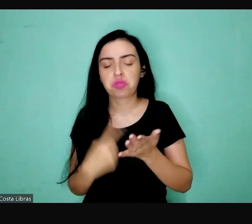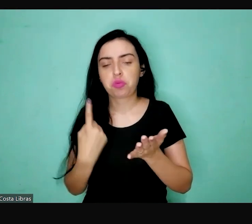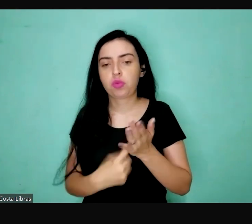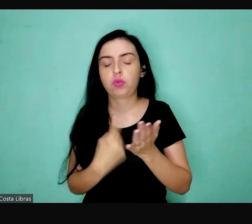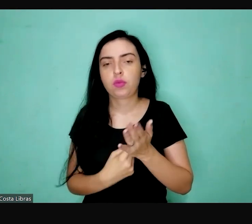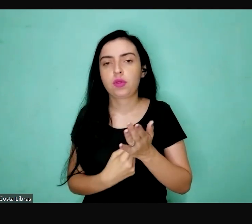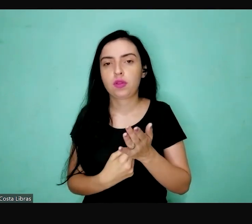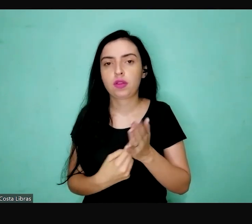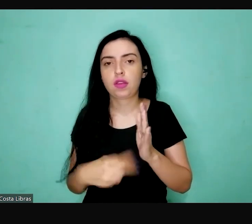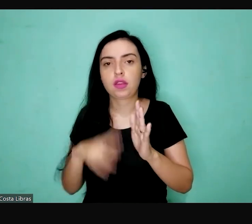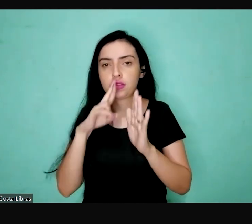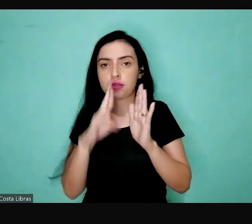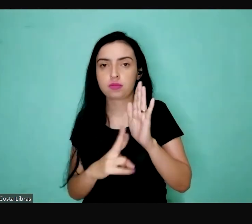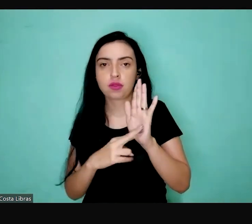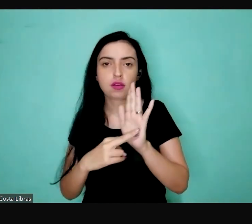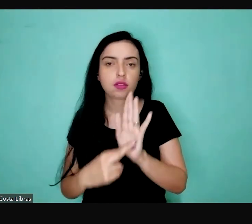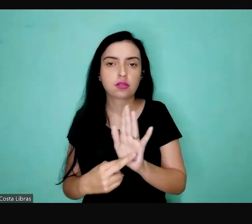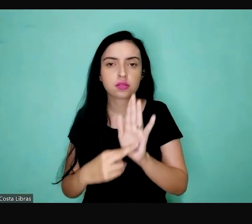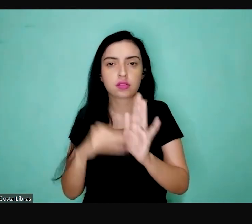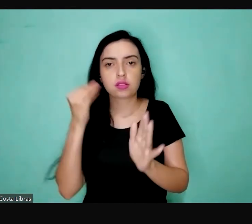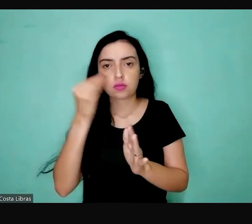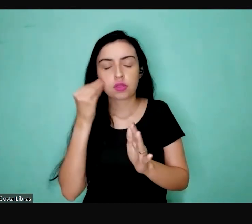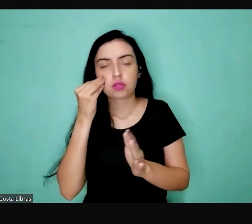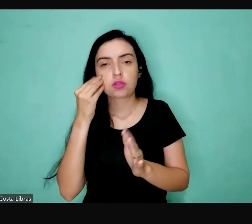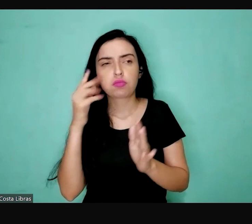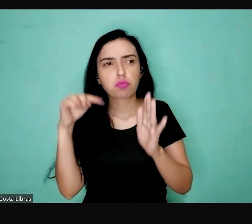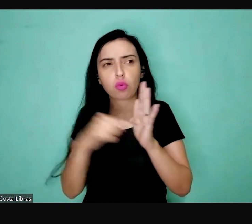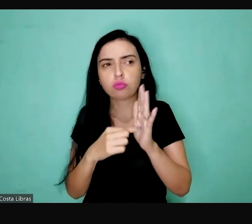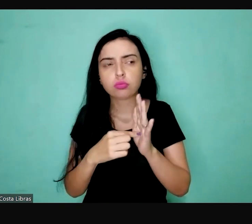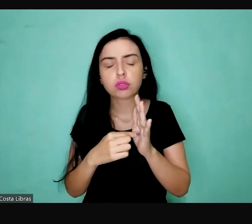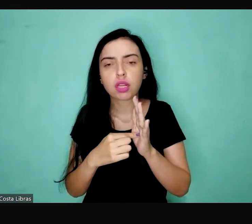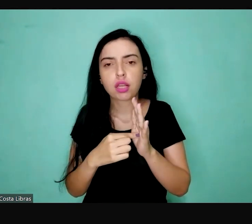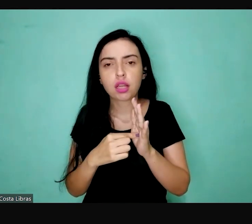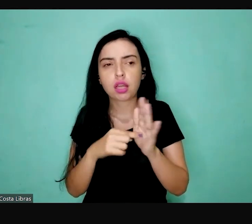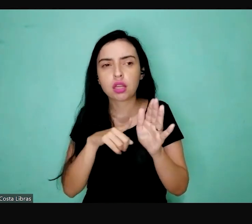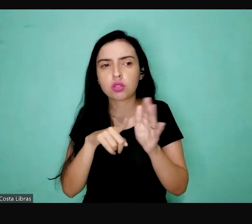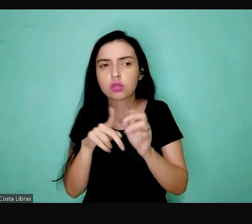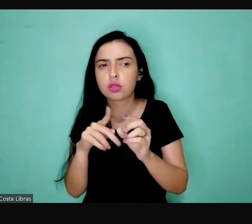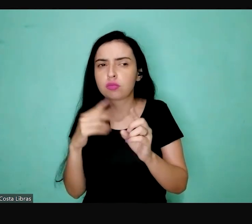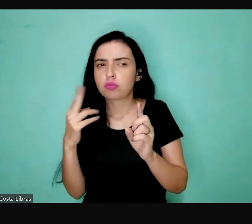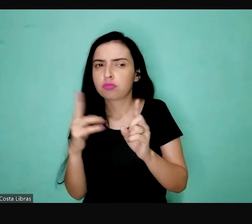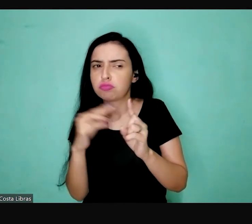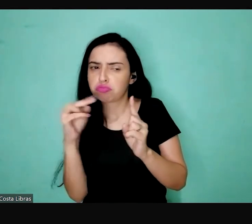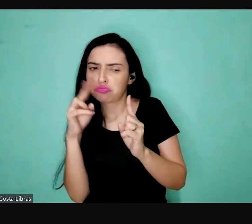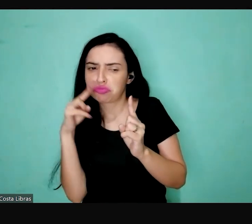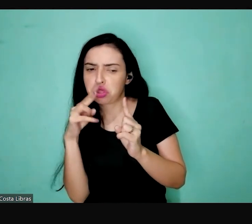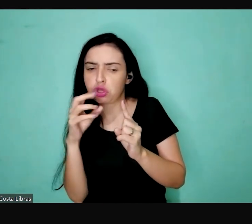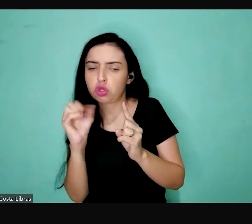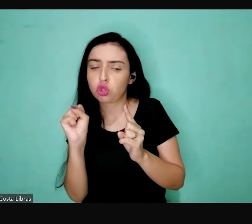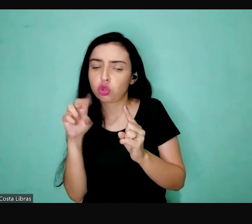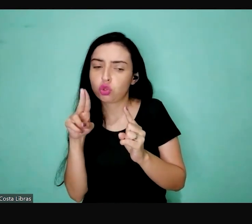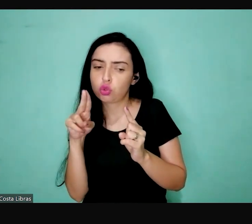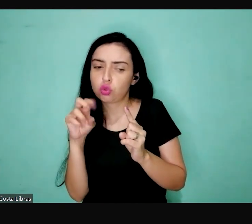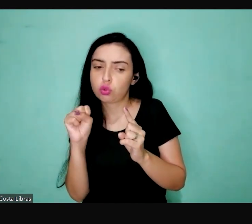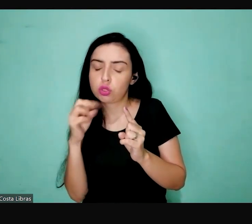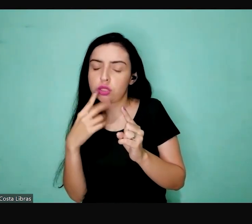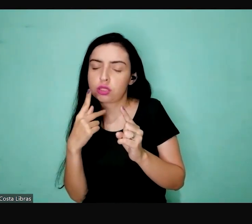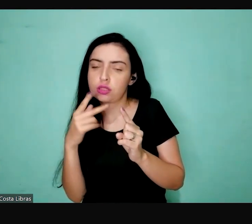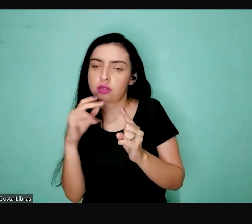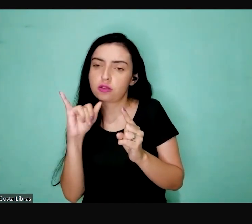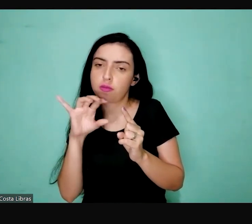fatos, a encontrar quem é o suspeito e tudo isso, não é um tribunal neutral.